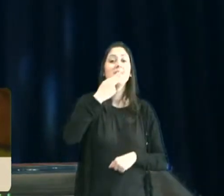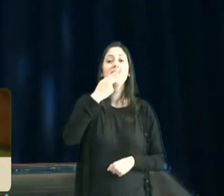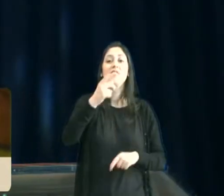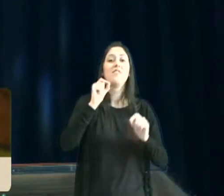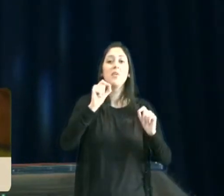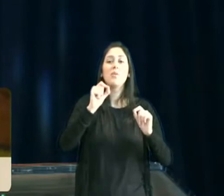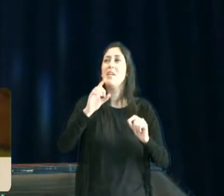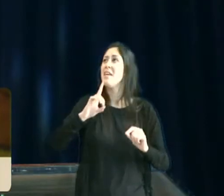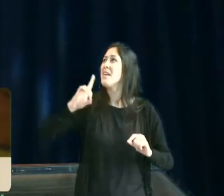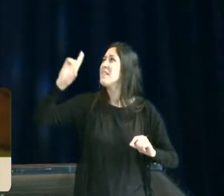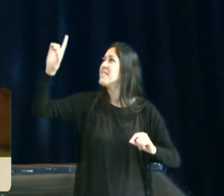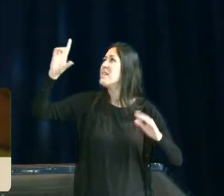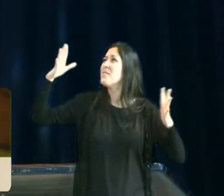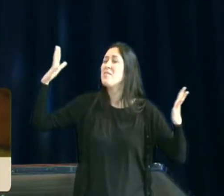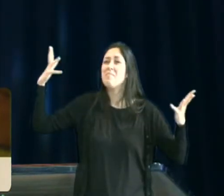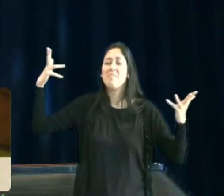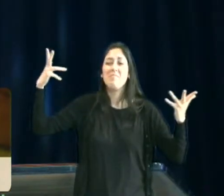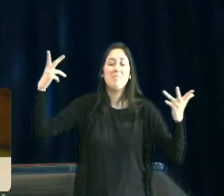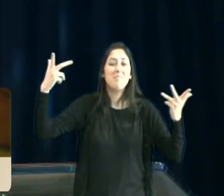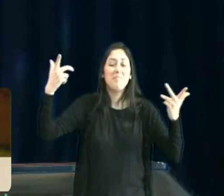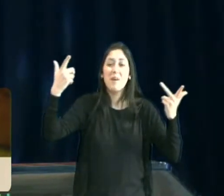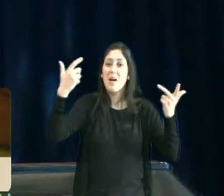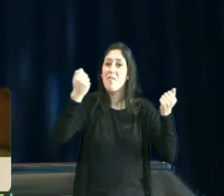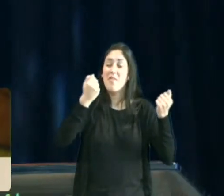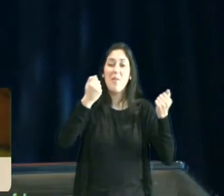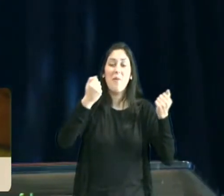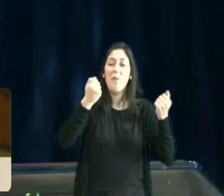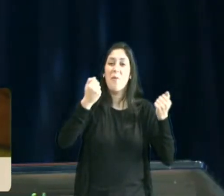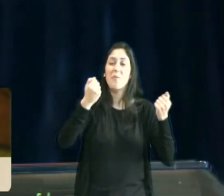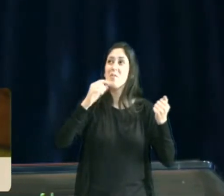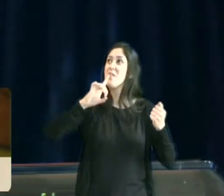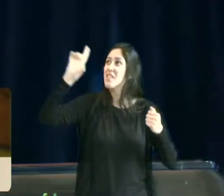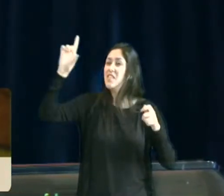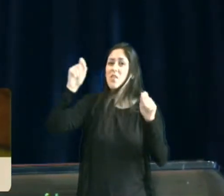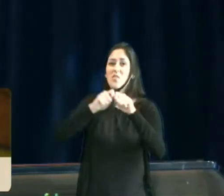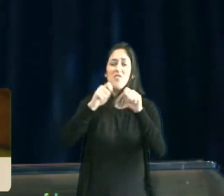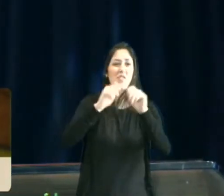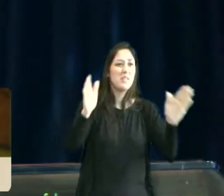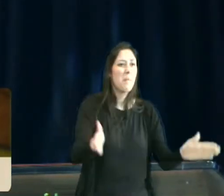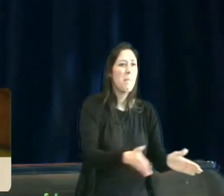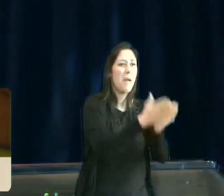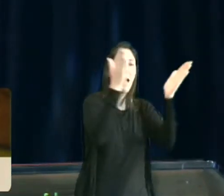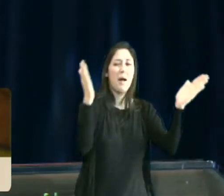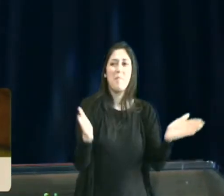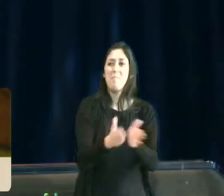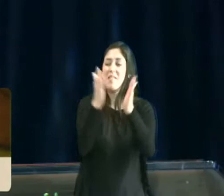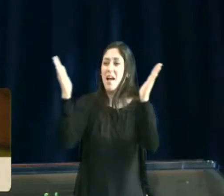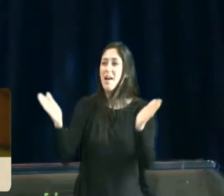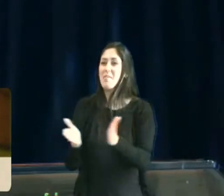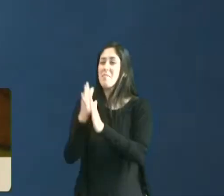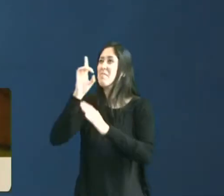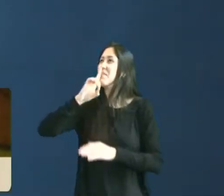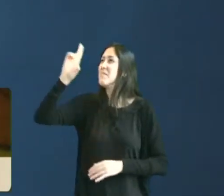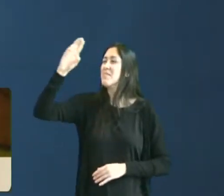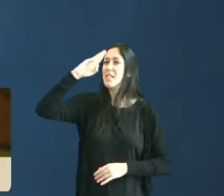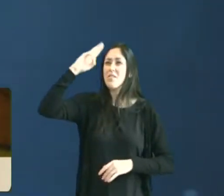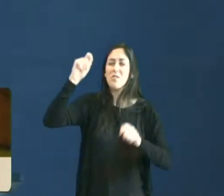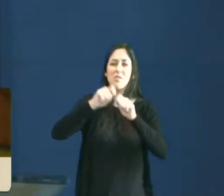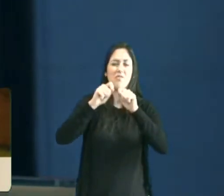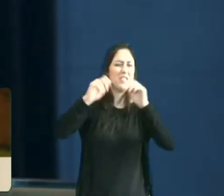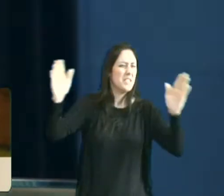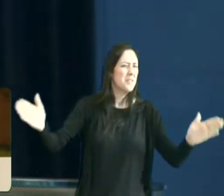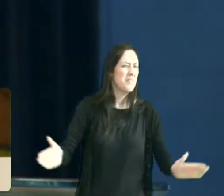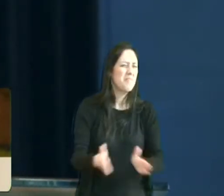coisas tem feito o Senhor por eles. Com efeito nós dizemos: grandes coisas tem feito o Senhor por nós, por